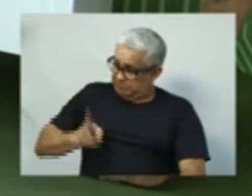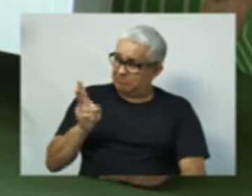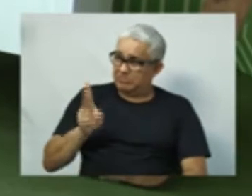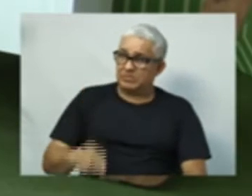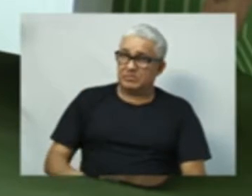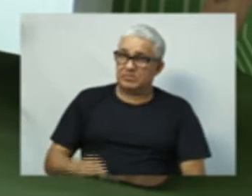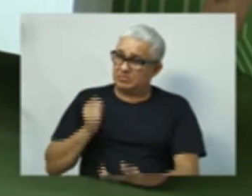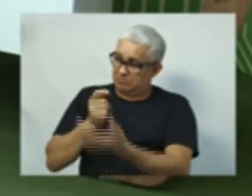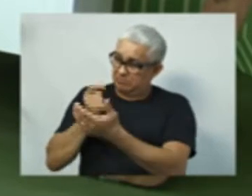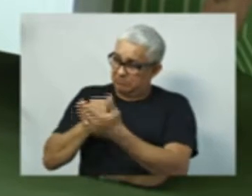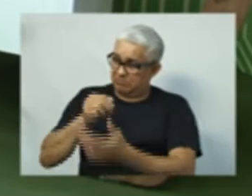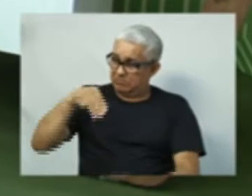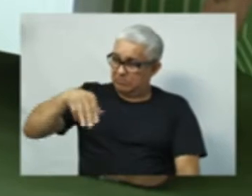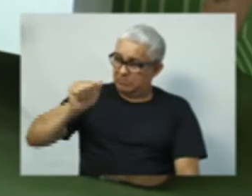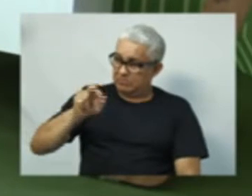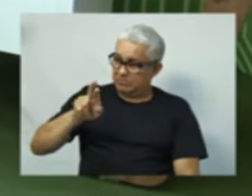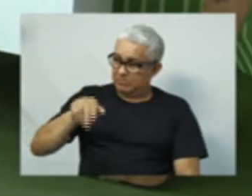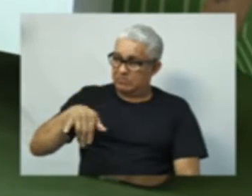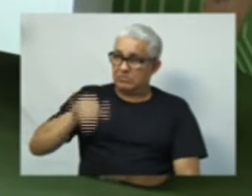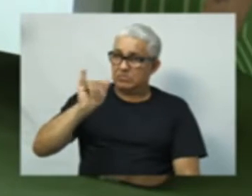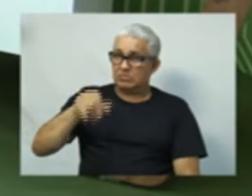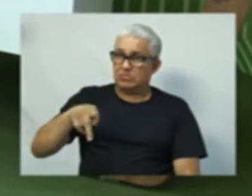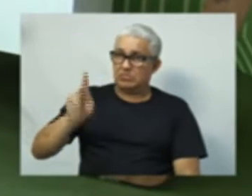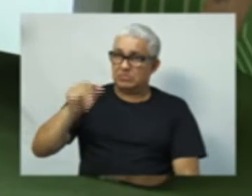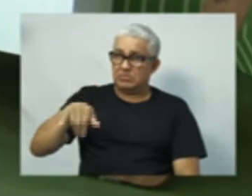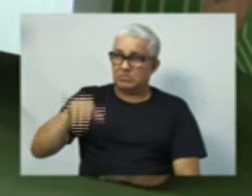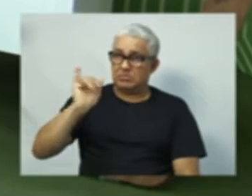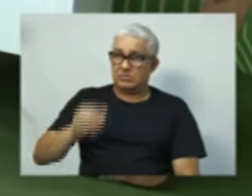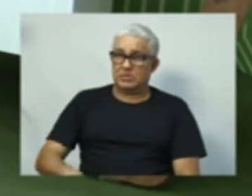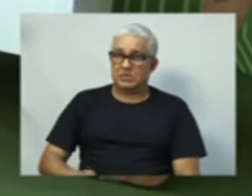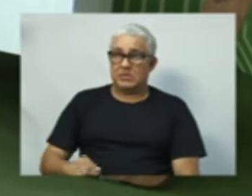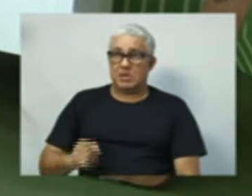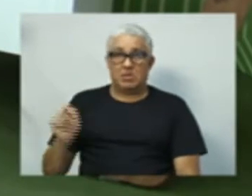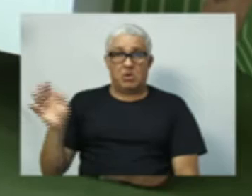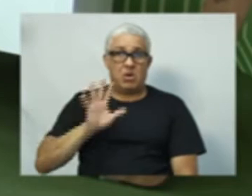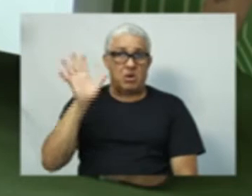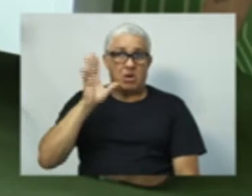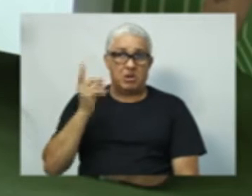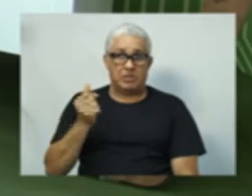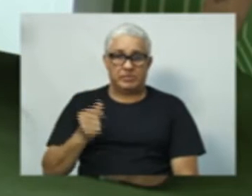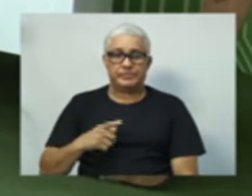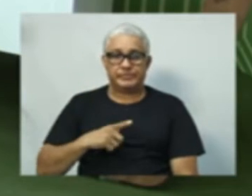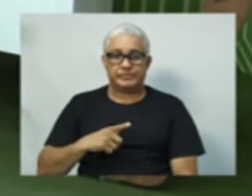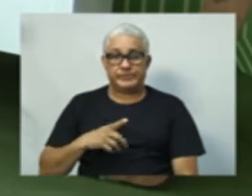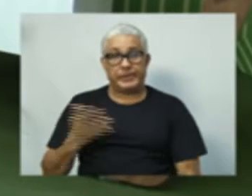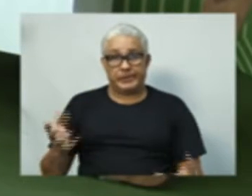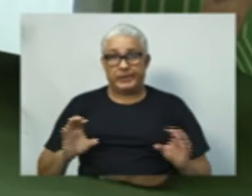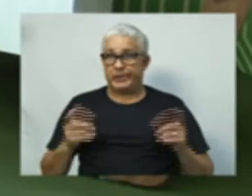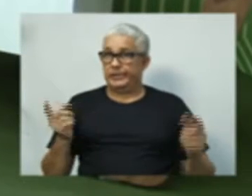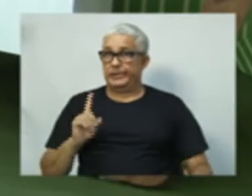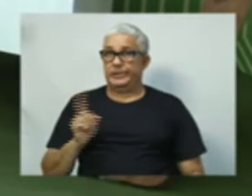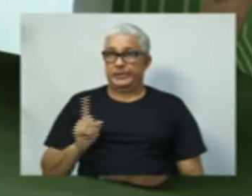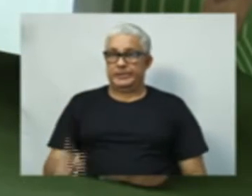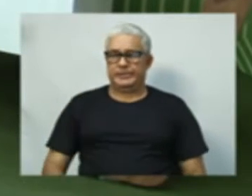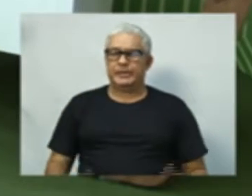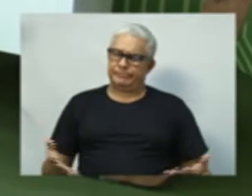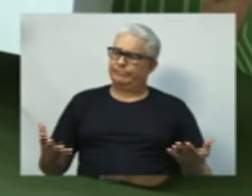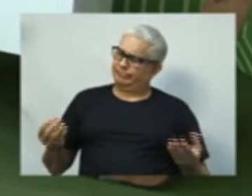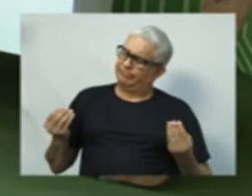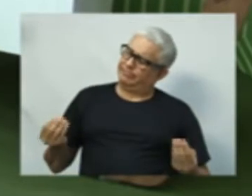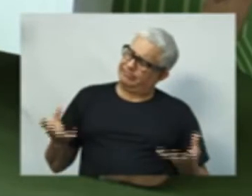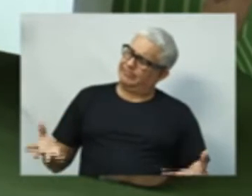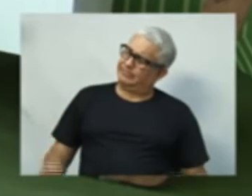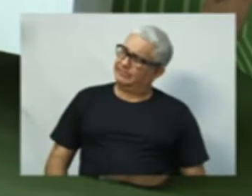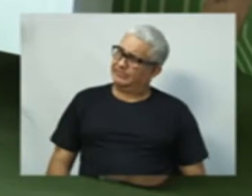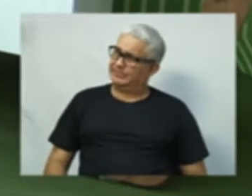sendo comprado, né? Mas com preço muito mais alto, né, professora? Com certeza que não, né, professor? Que isso, professora.